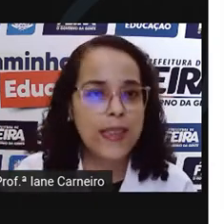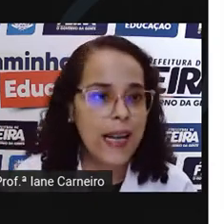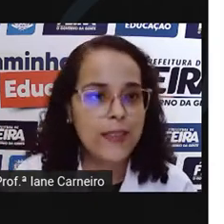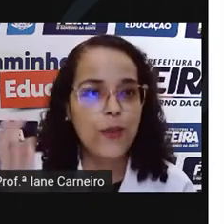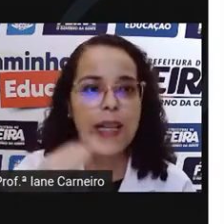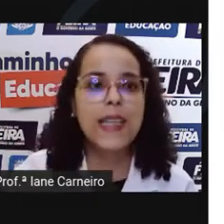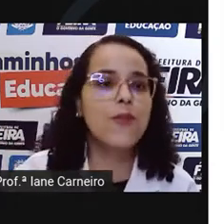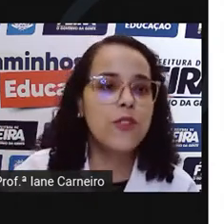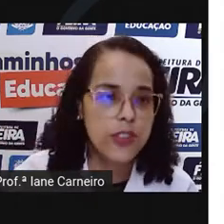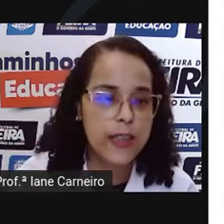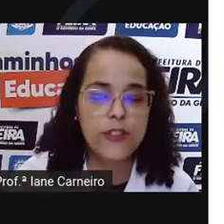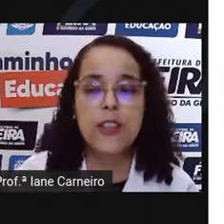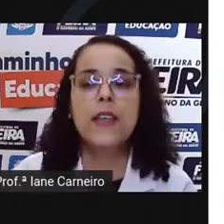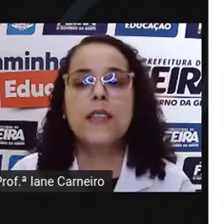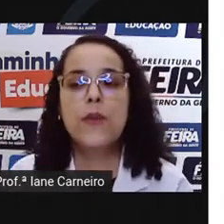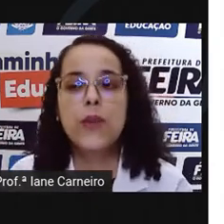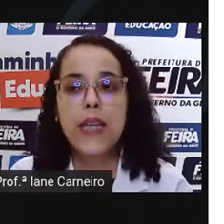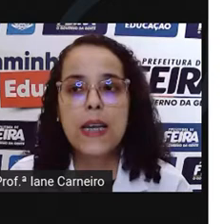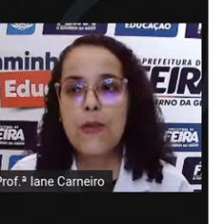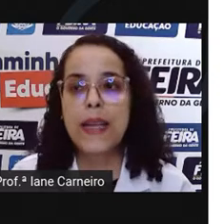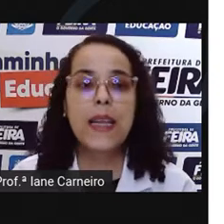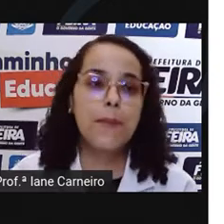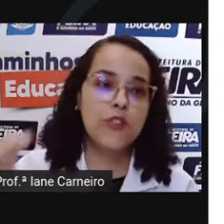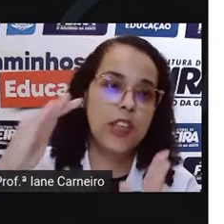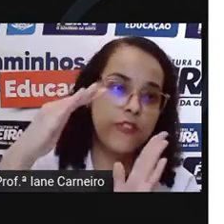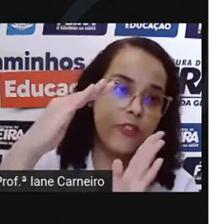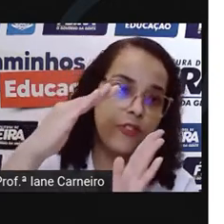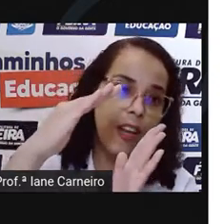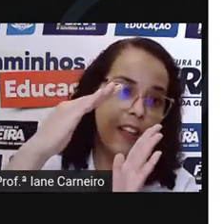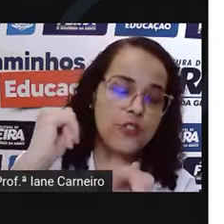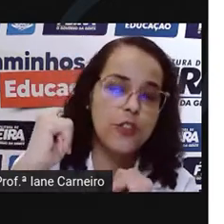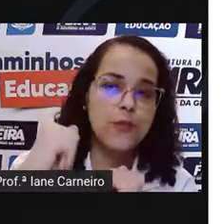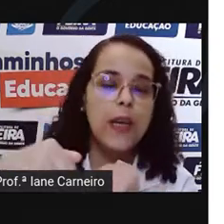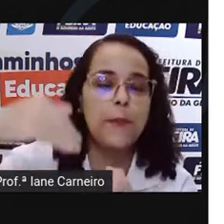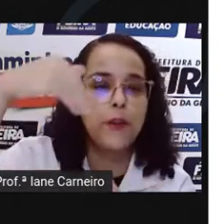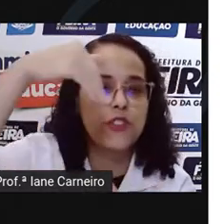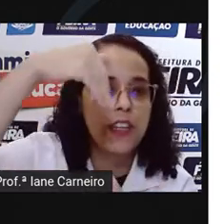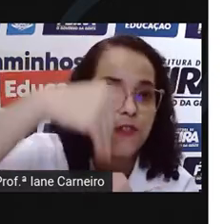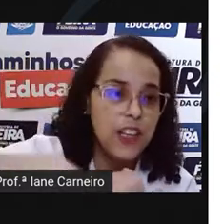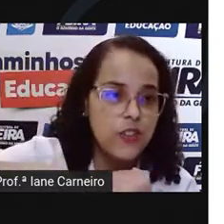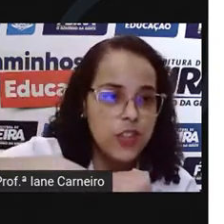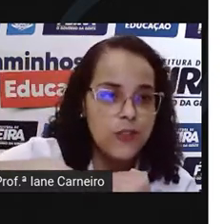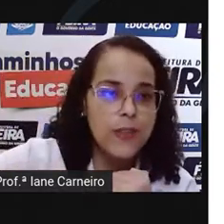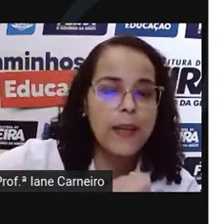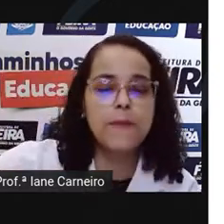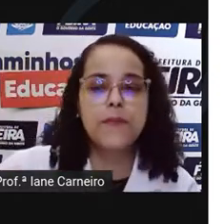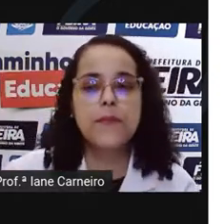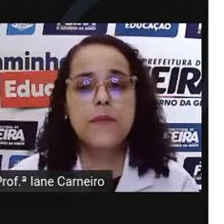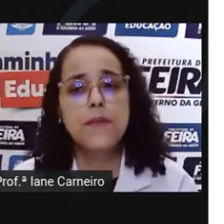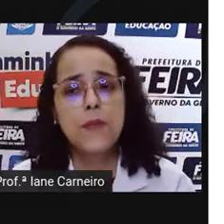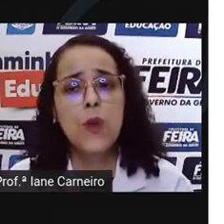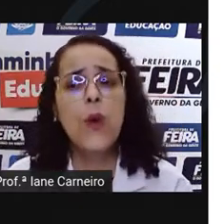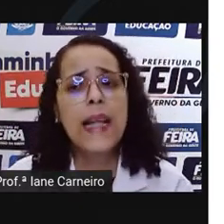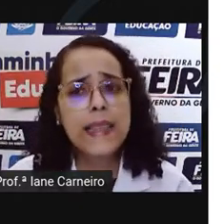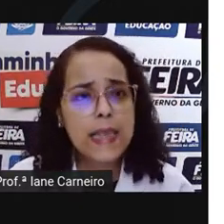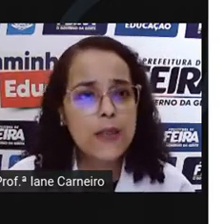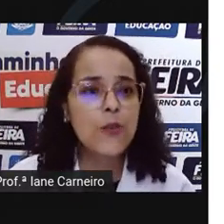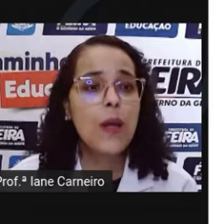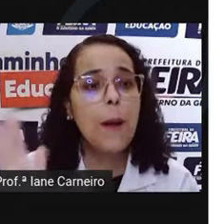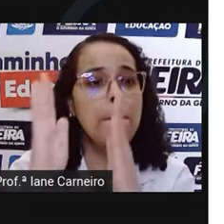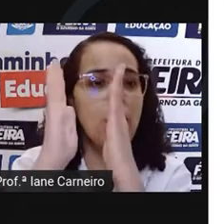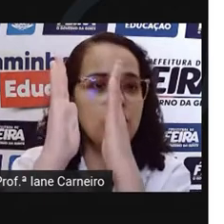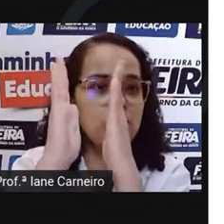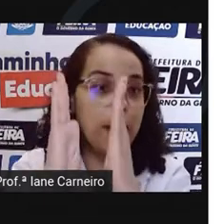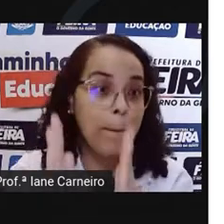que o quadrado ou o retângulo esteja. Então, o triângulo aqui ele pode estar de ladinho, ele pode estar invertido, né? O